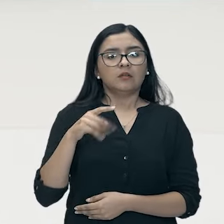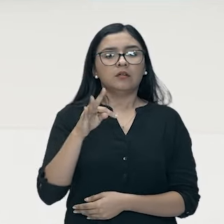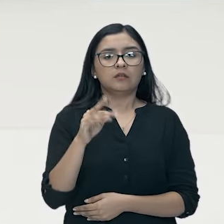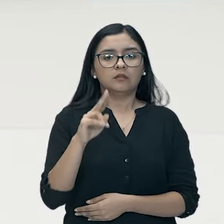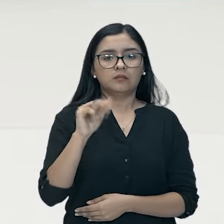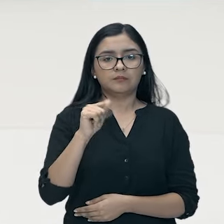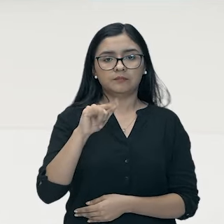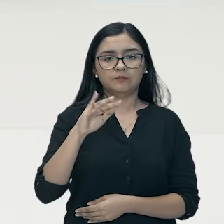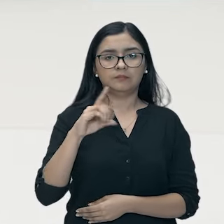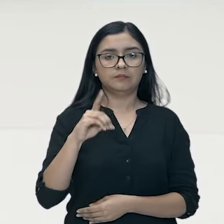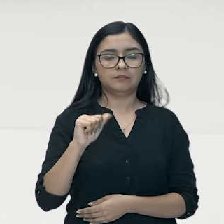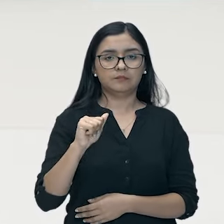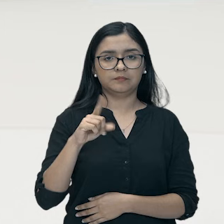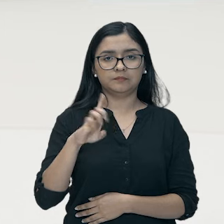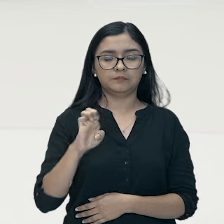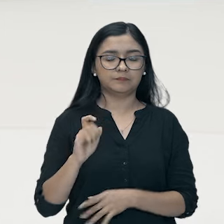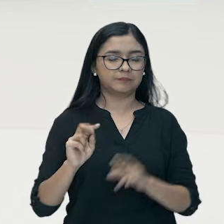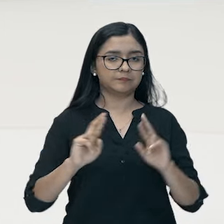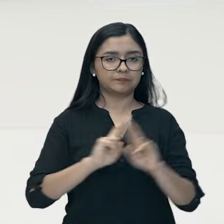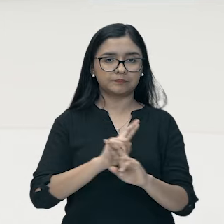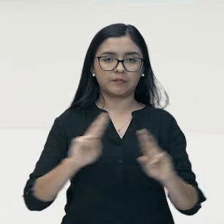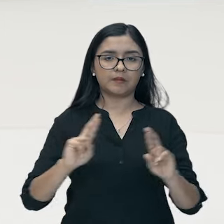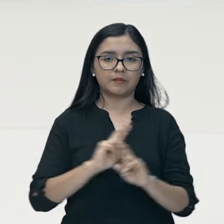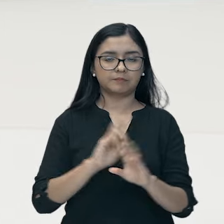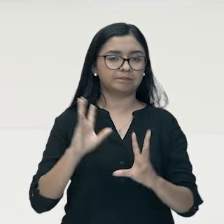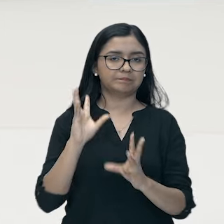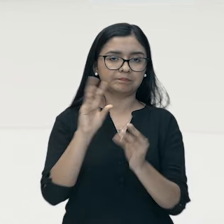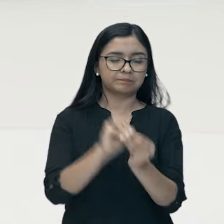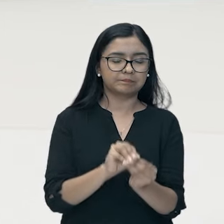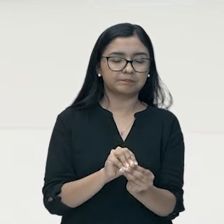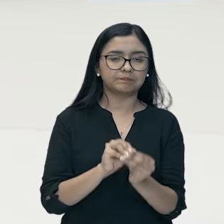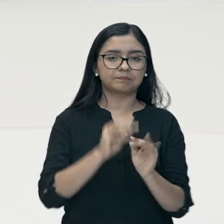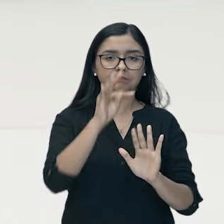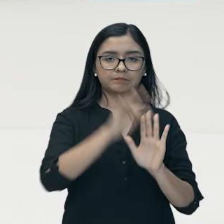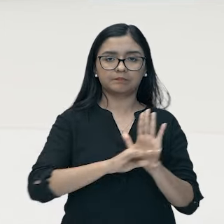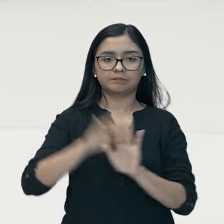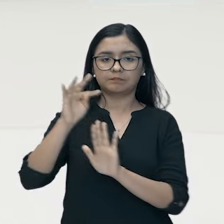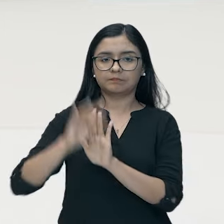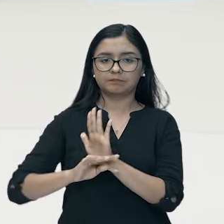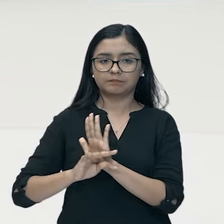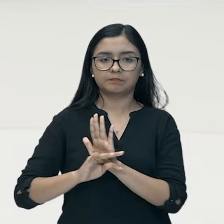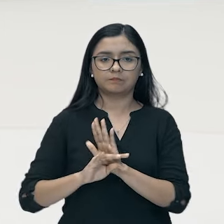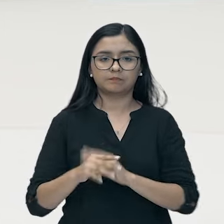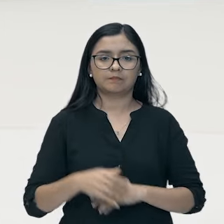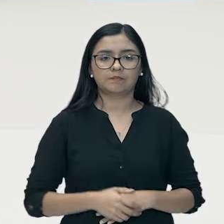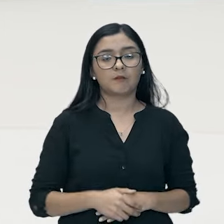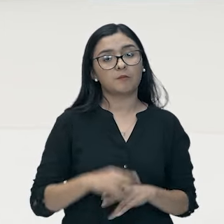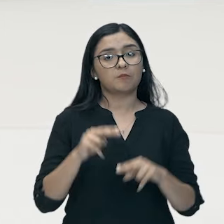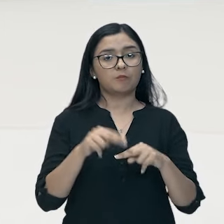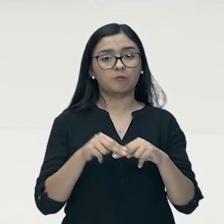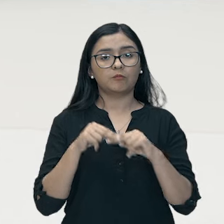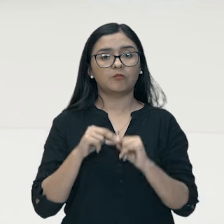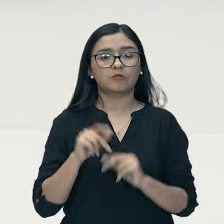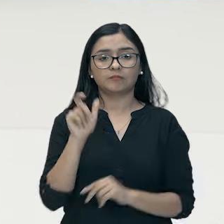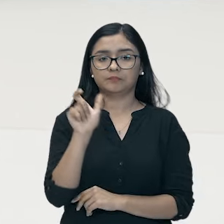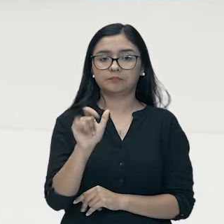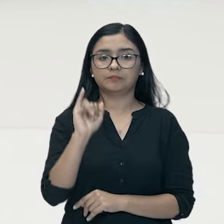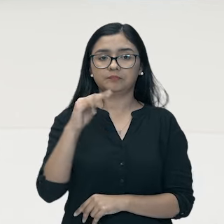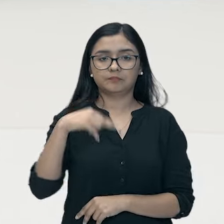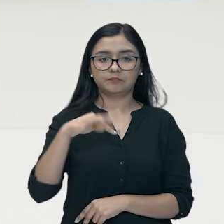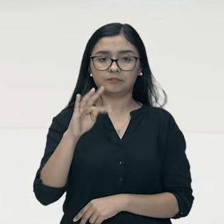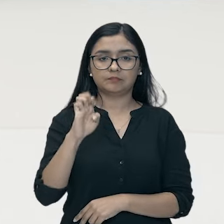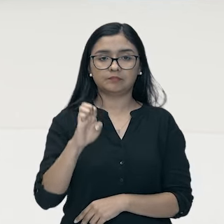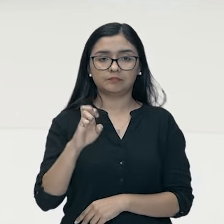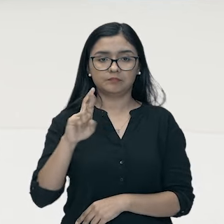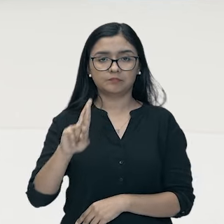intertextualidade essa relação em resumo entre textos por isso que é intertextualidade uma relação entre